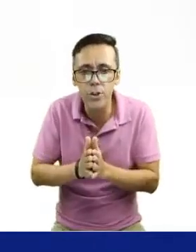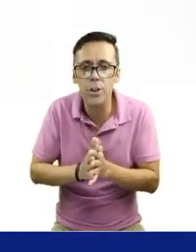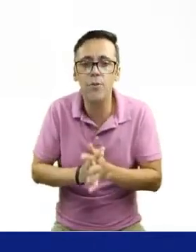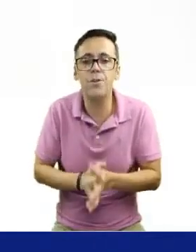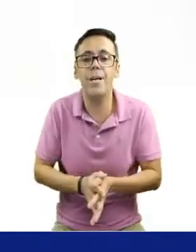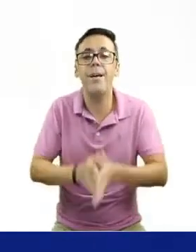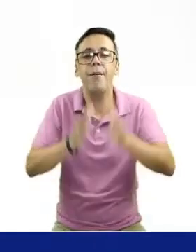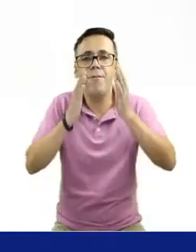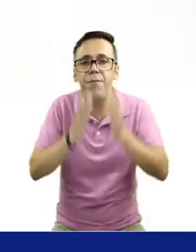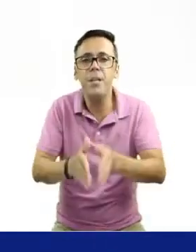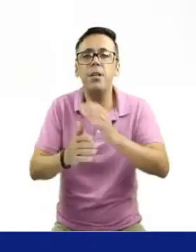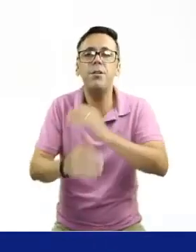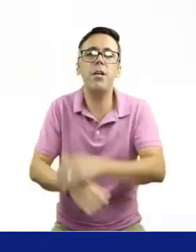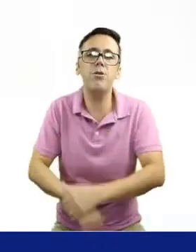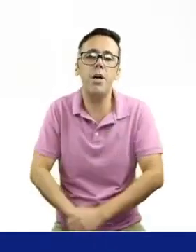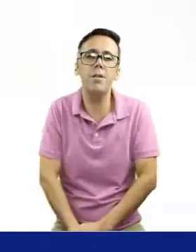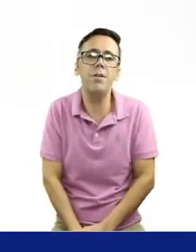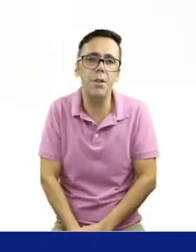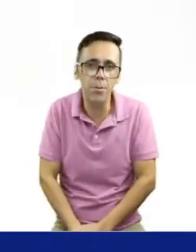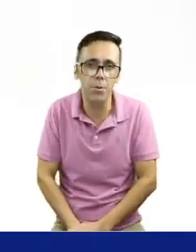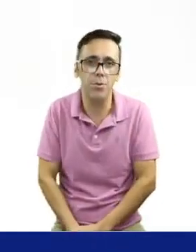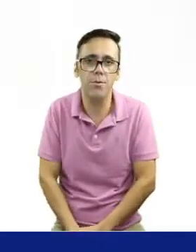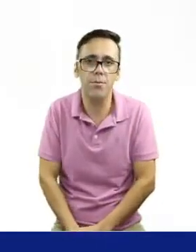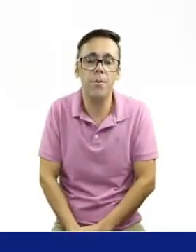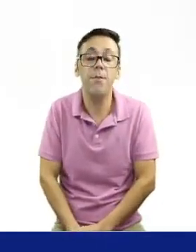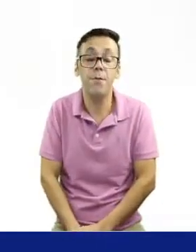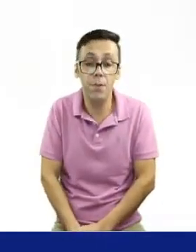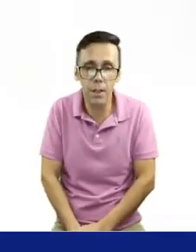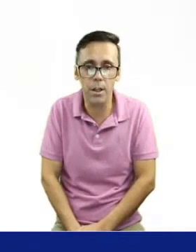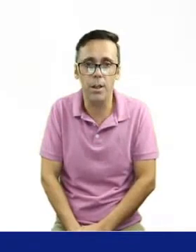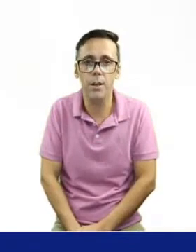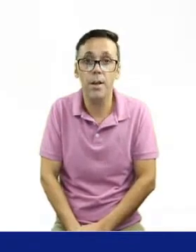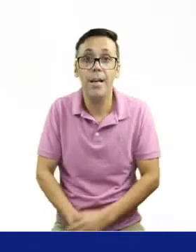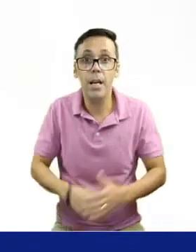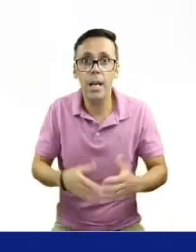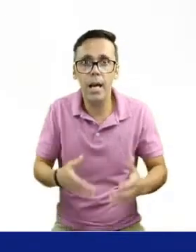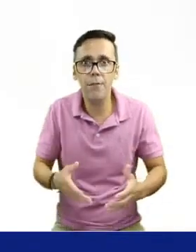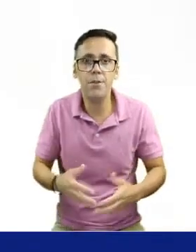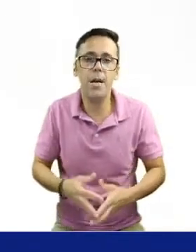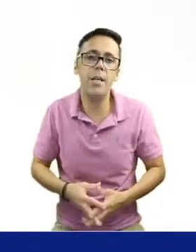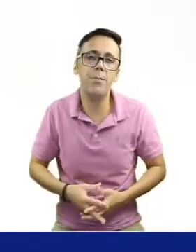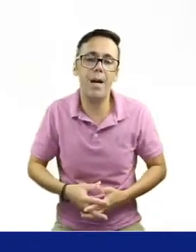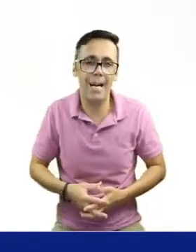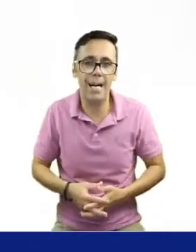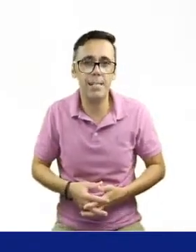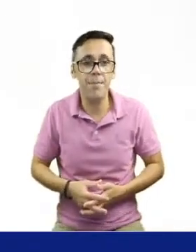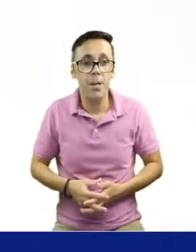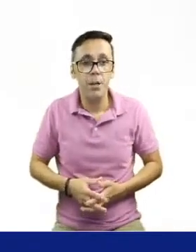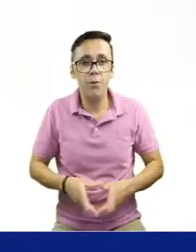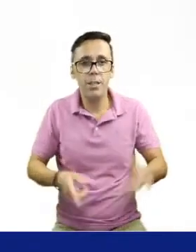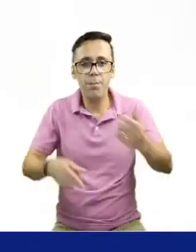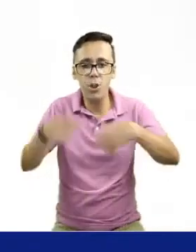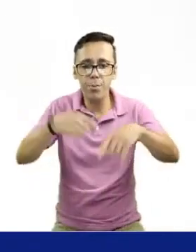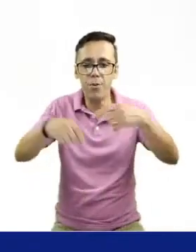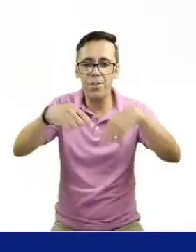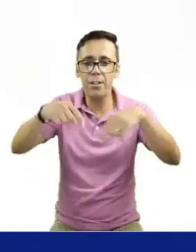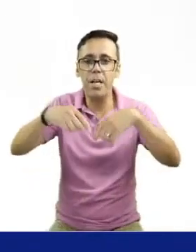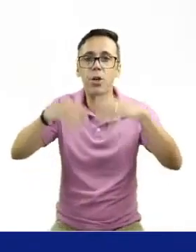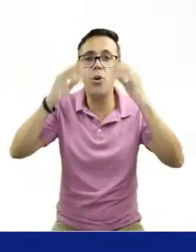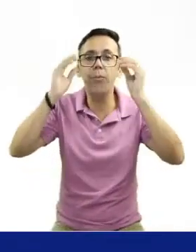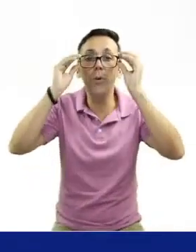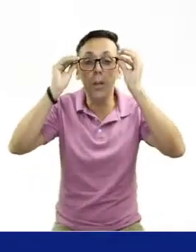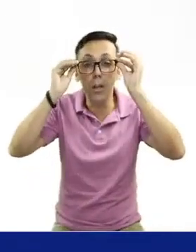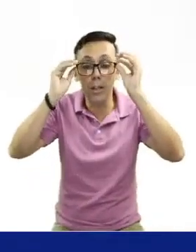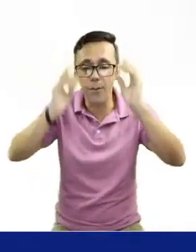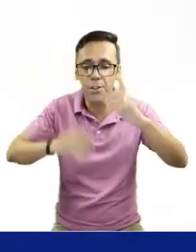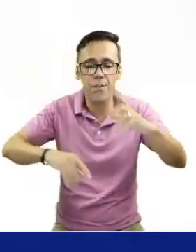fortemente que você fique 3:30 fique leves caderno para casa e vou até pedi para